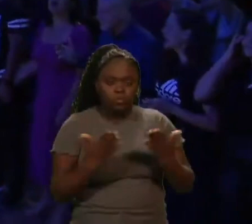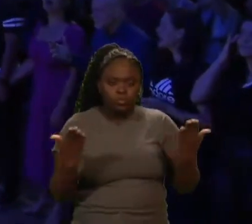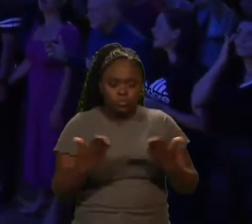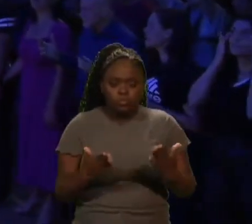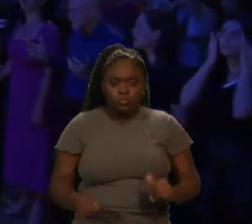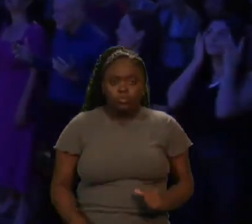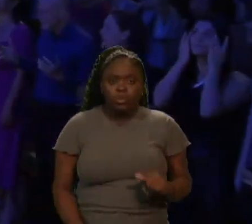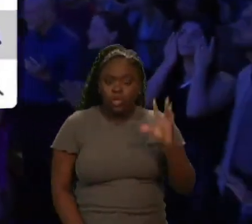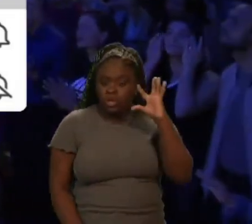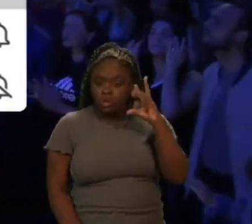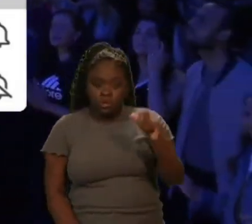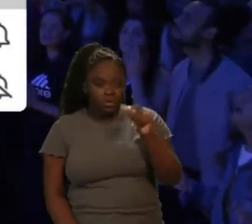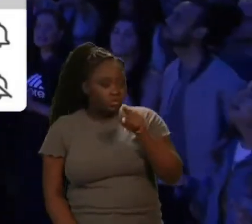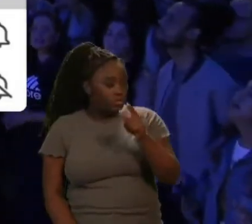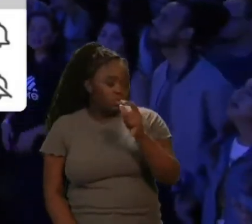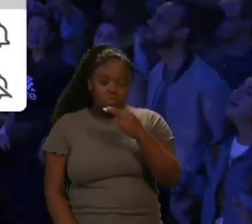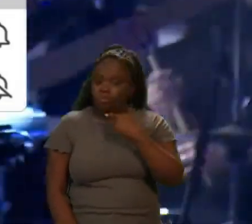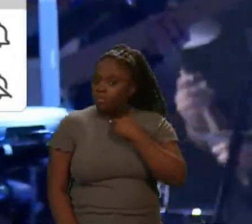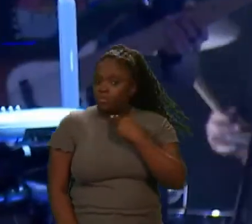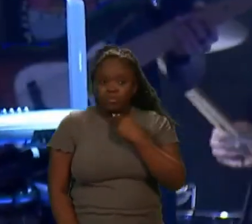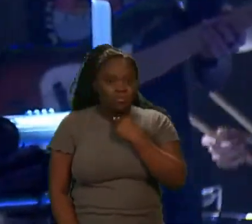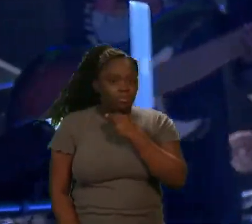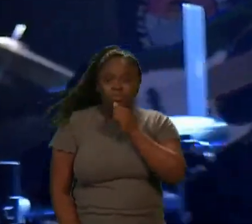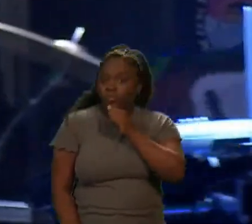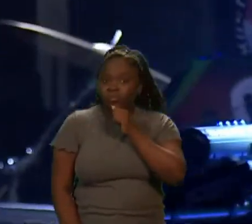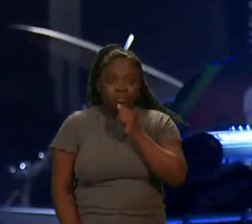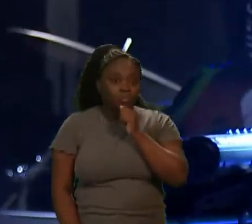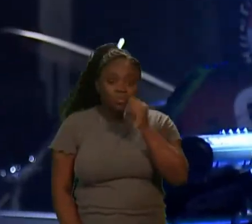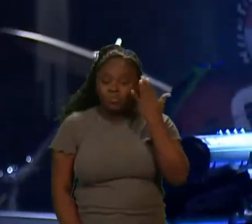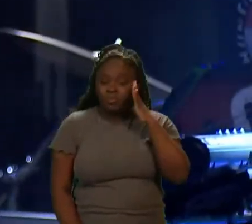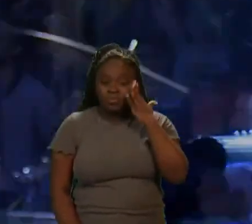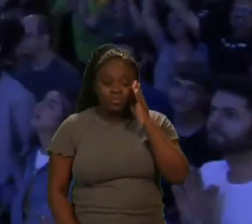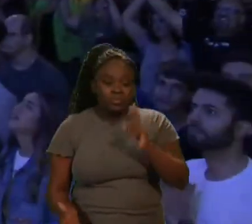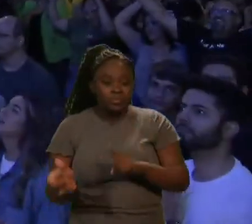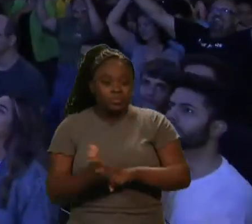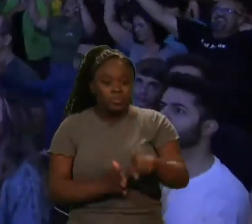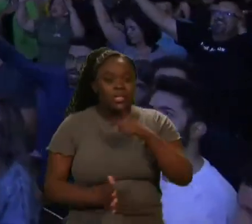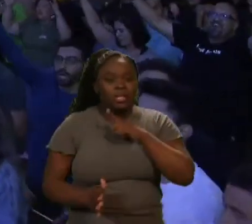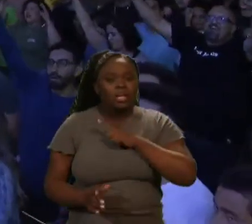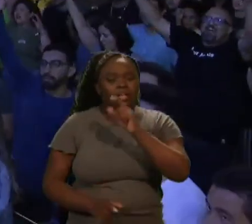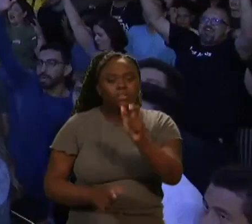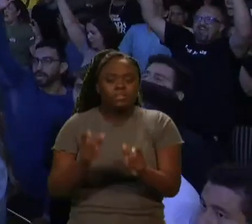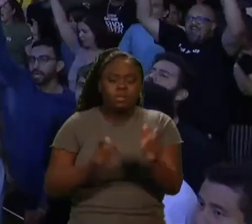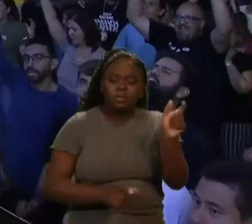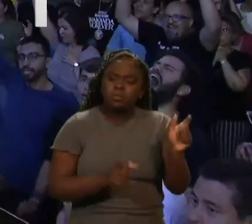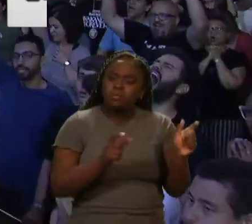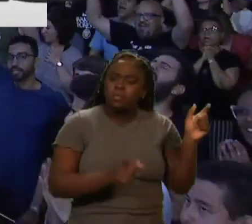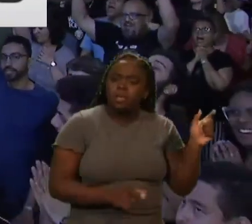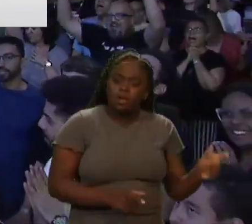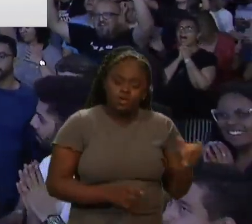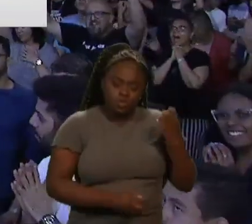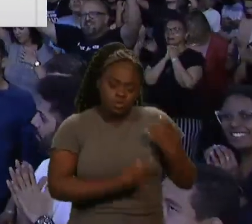Eu acho que você não entendeu a pergunta para o profeta. Ainda existem chapas quentes nessa casa?